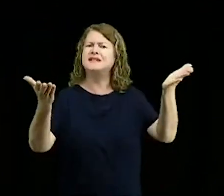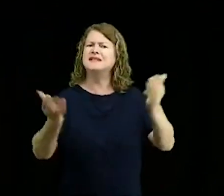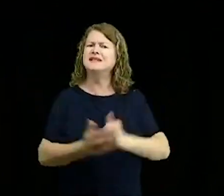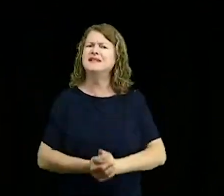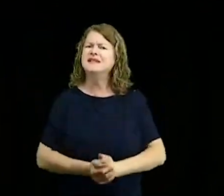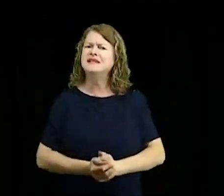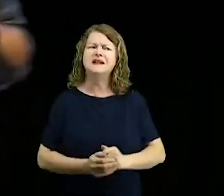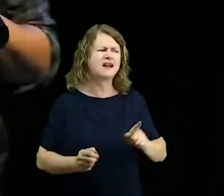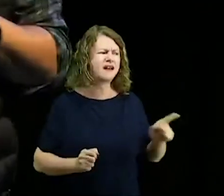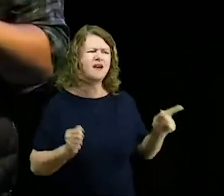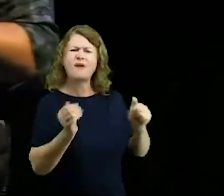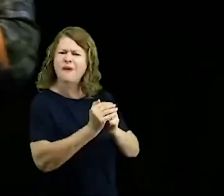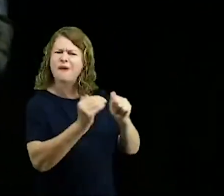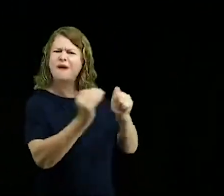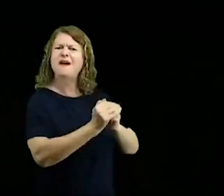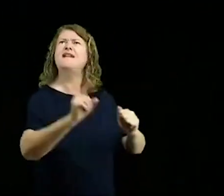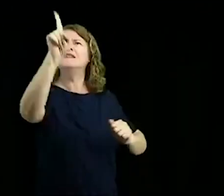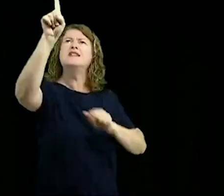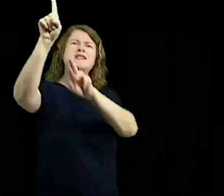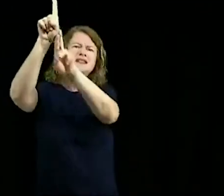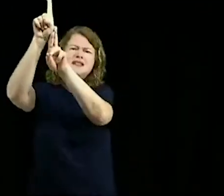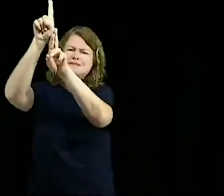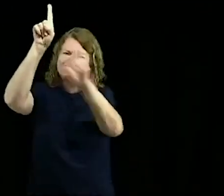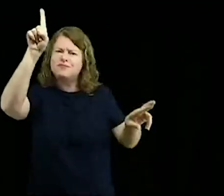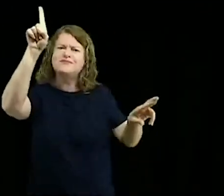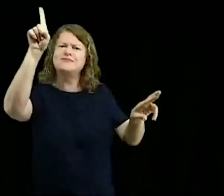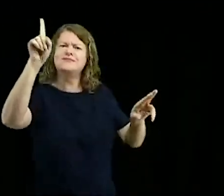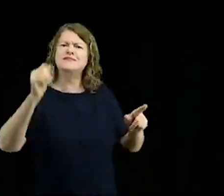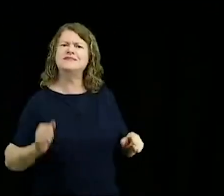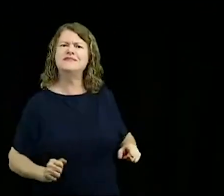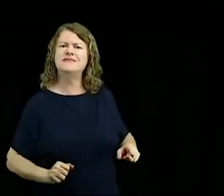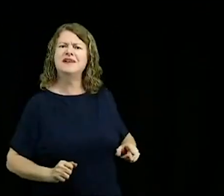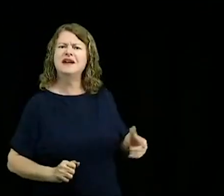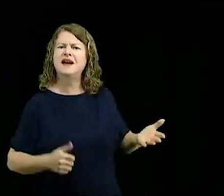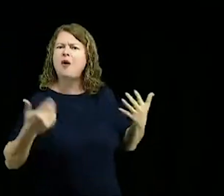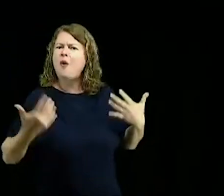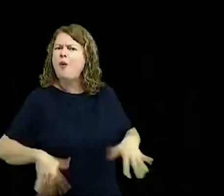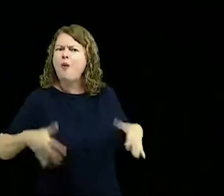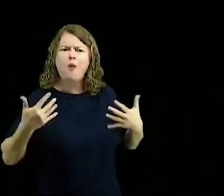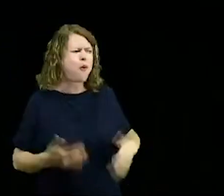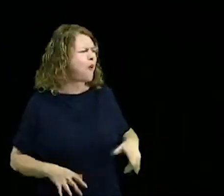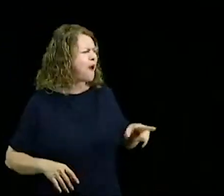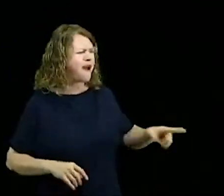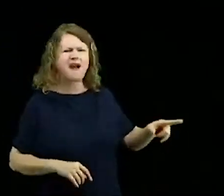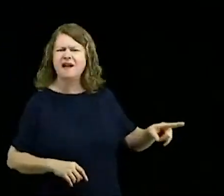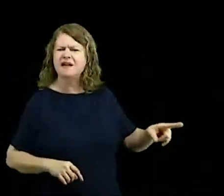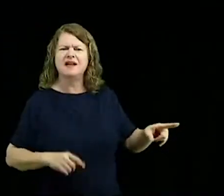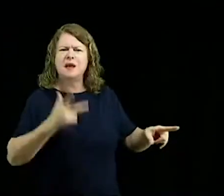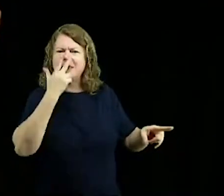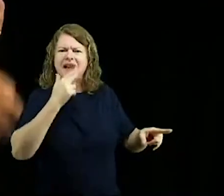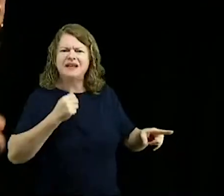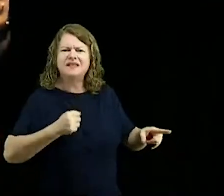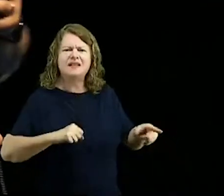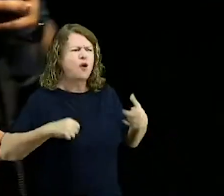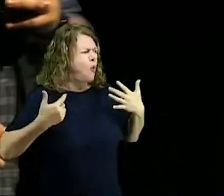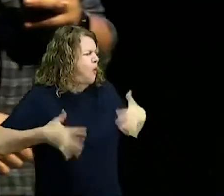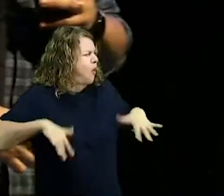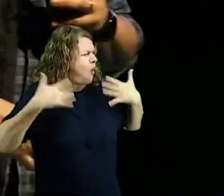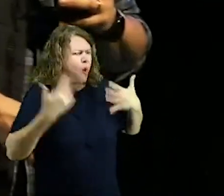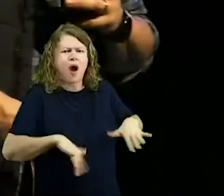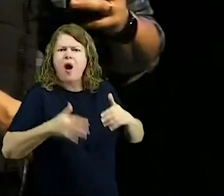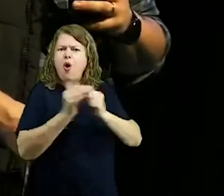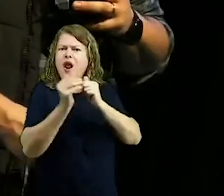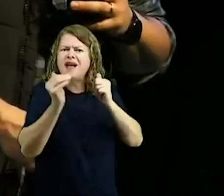Quando ele ora, Deus responde, e ele se torna o exemplo da oração eficaz.